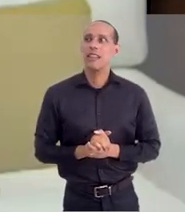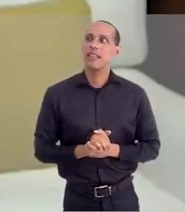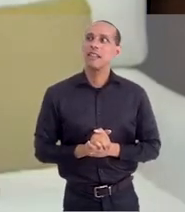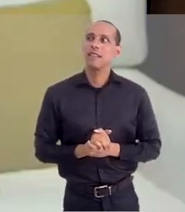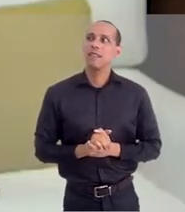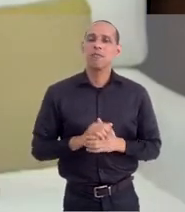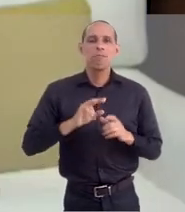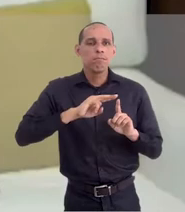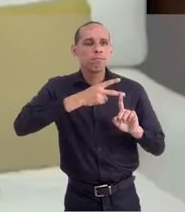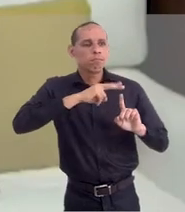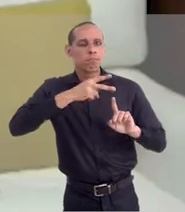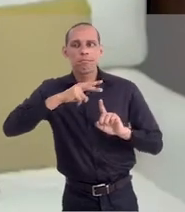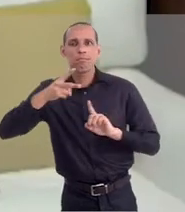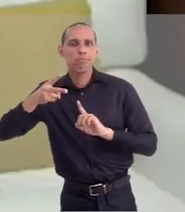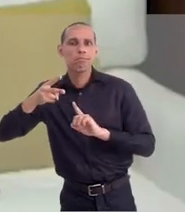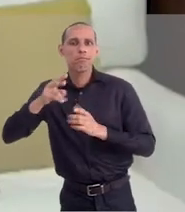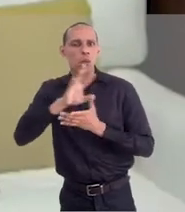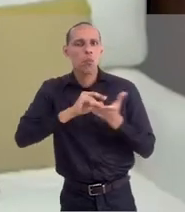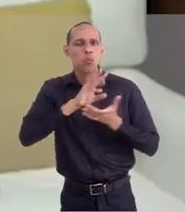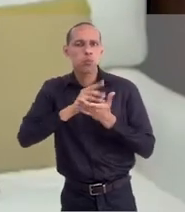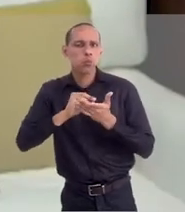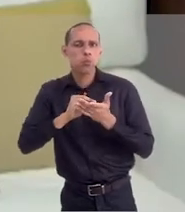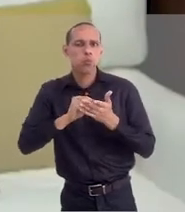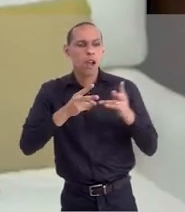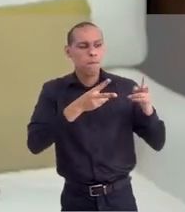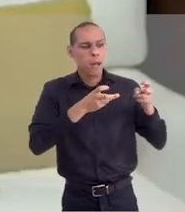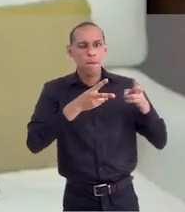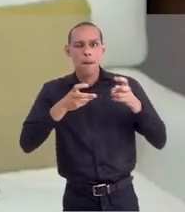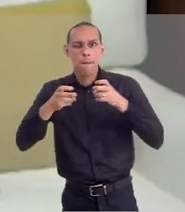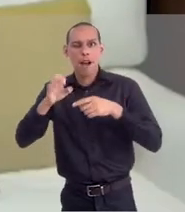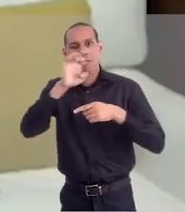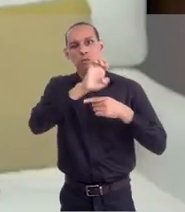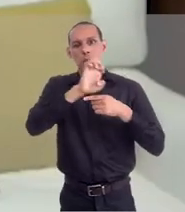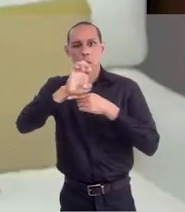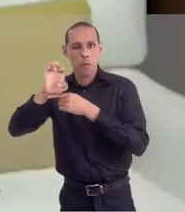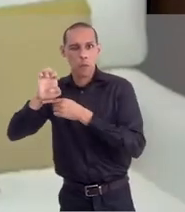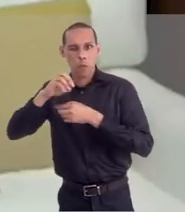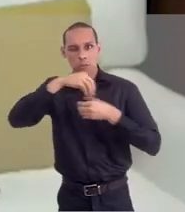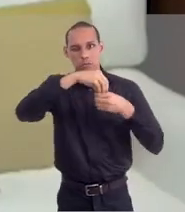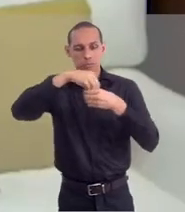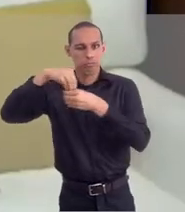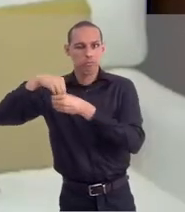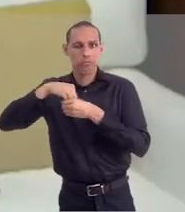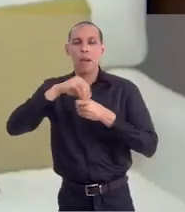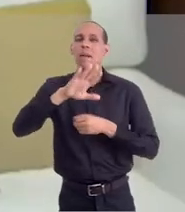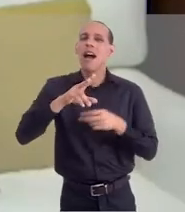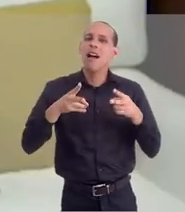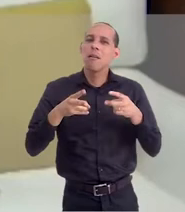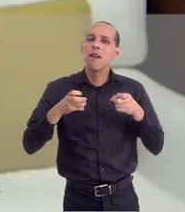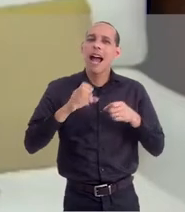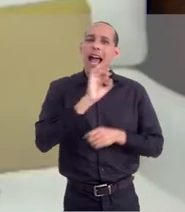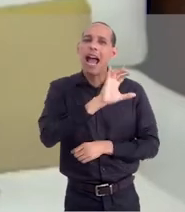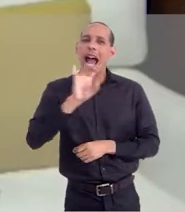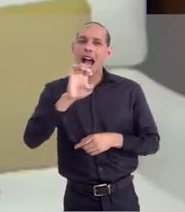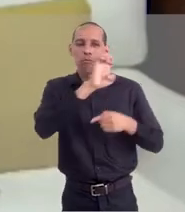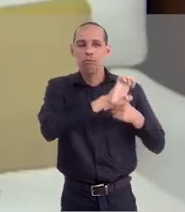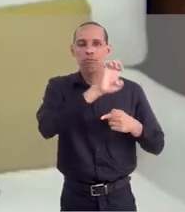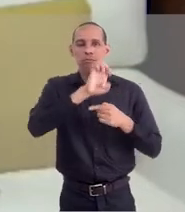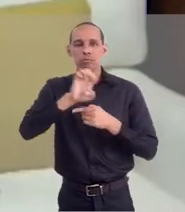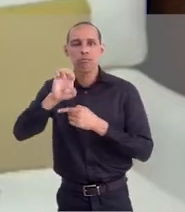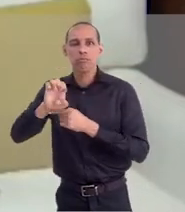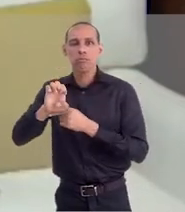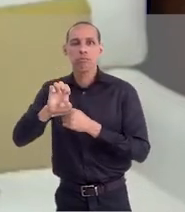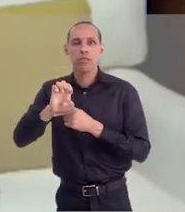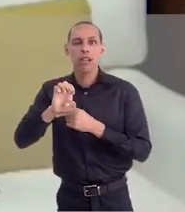que se replica nas unidades, né, dos SEBRAES estaduais, mas cada SEBRAE estadual tem uma